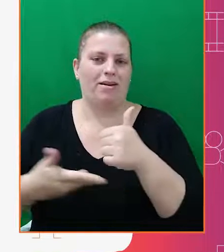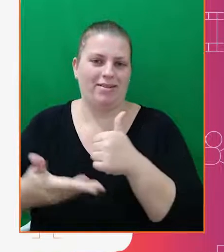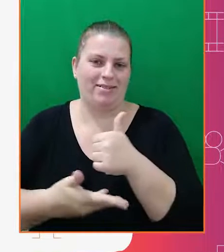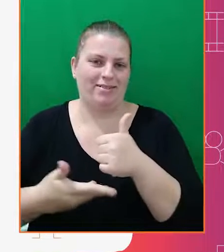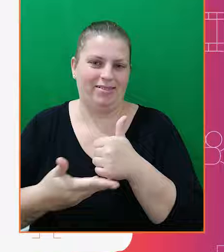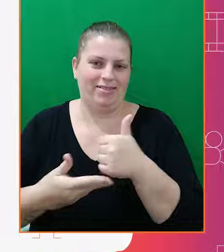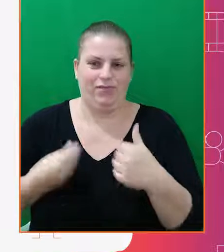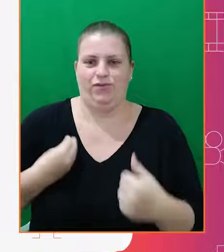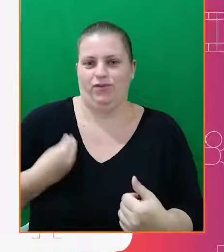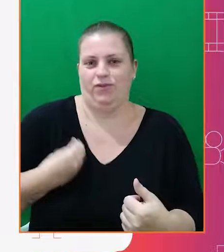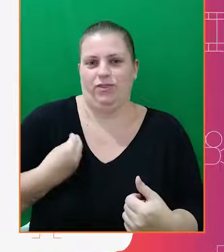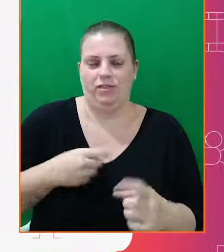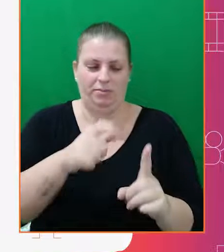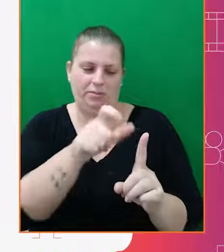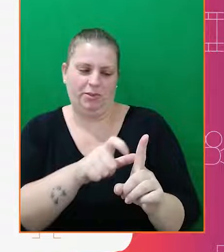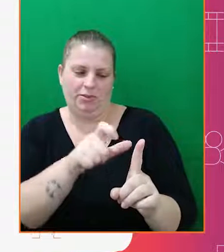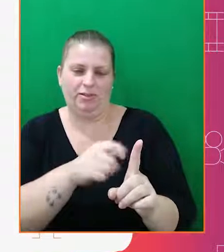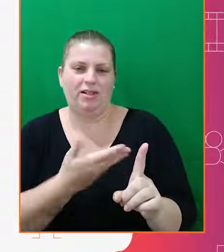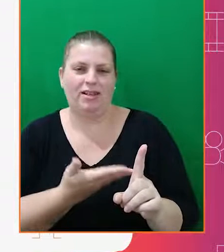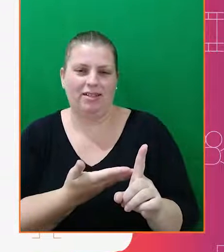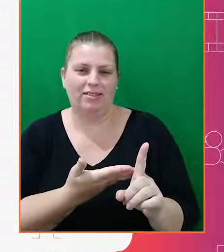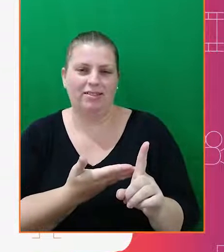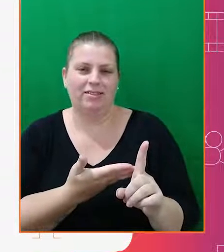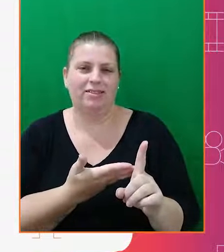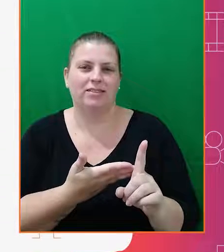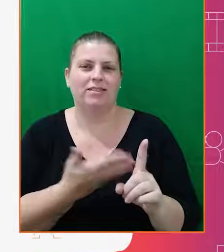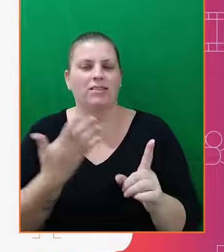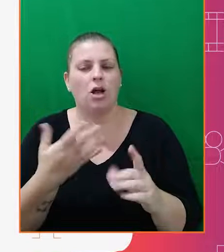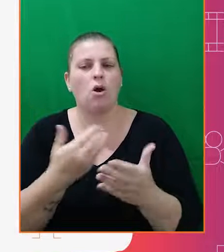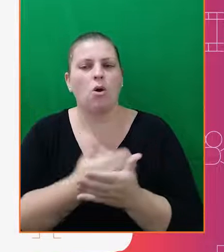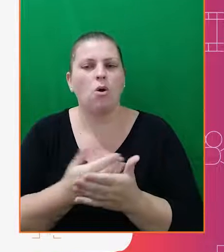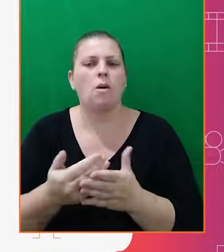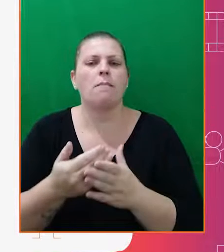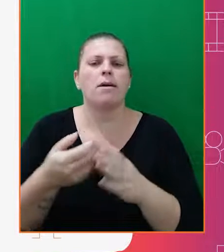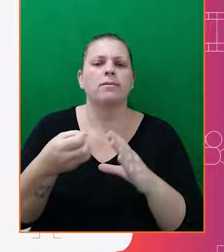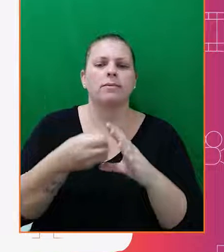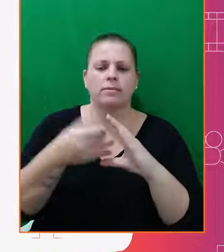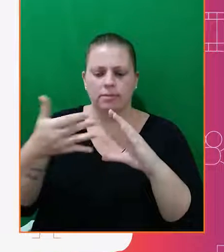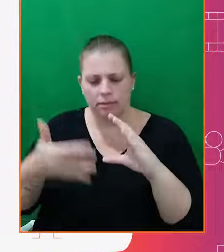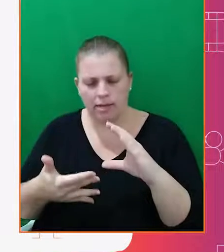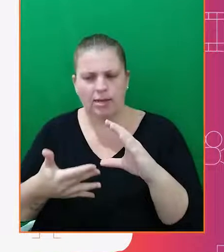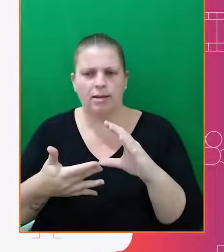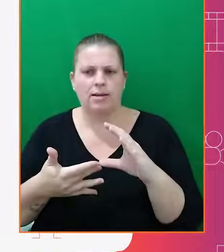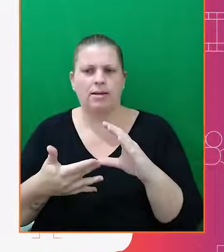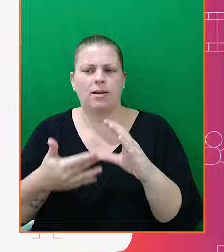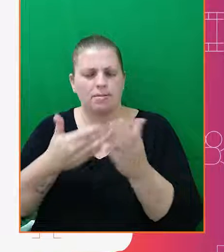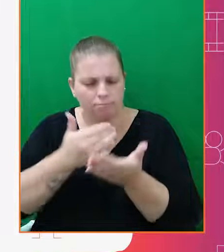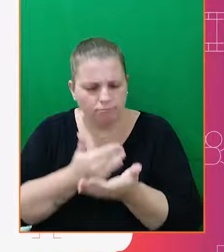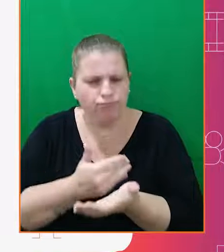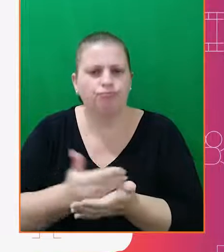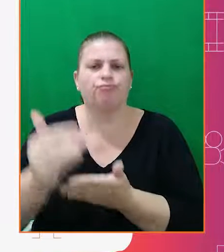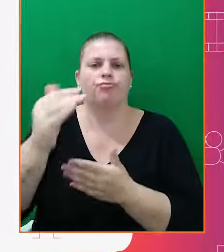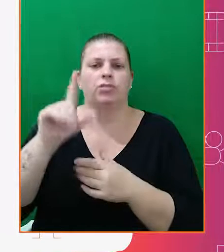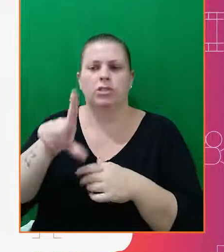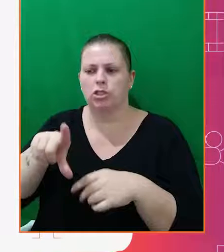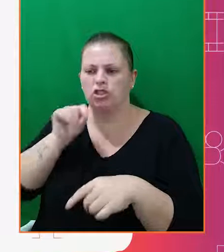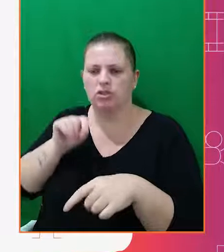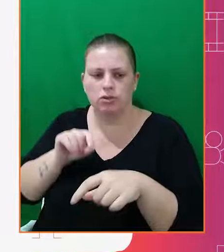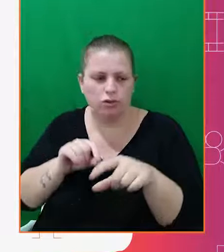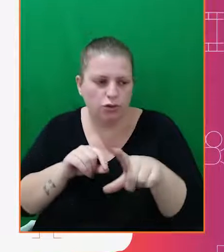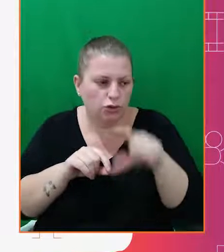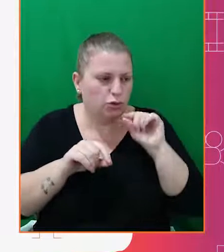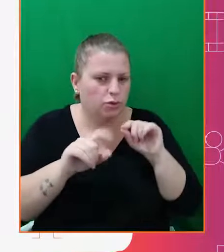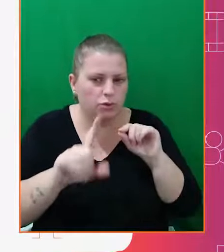essencial do personagem. Se faz então a caracterização do personagem para colocar ele a